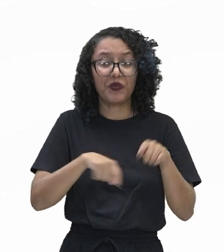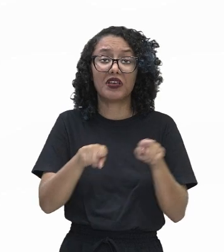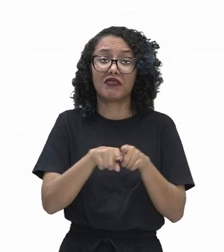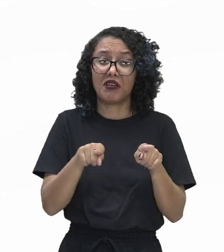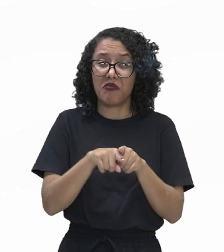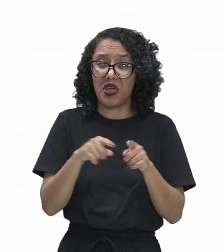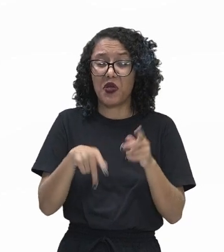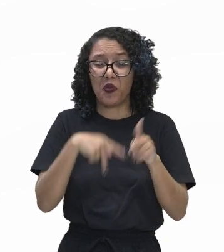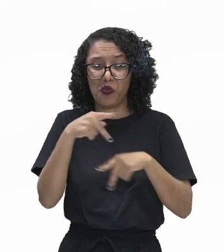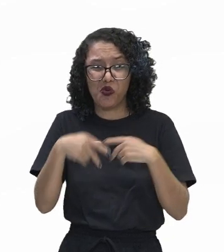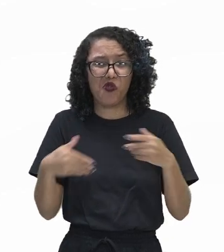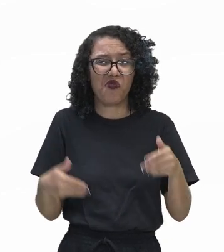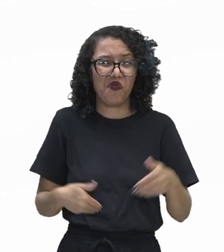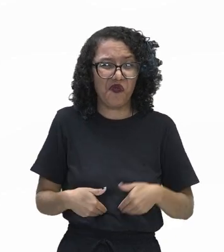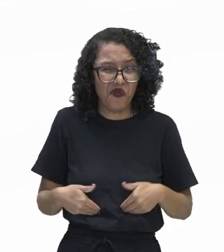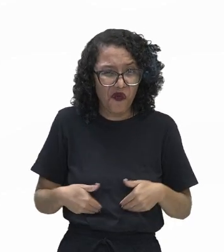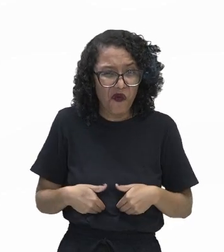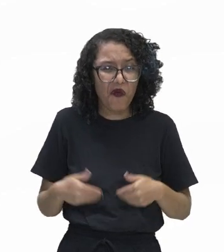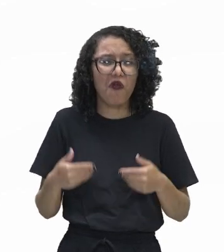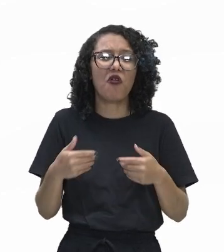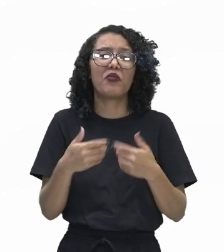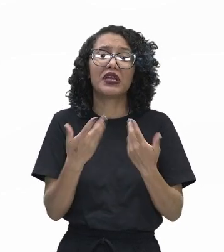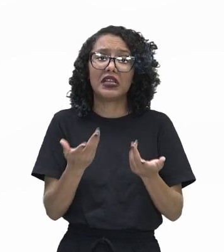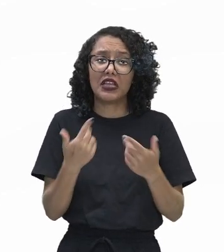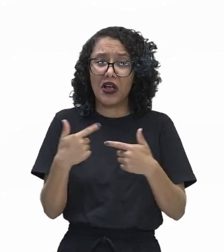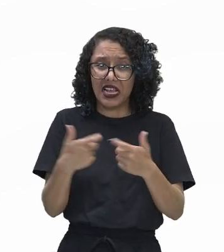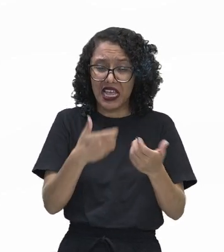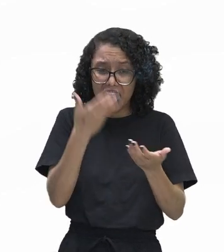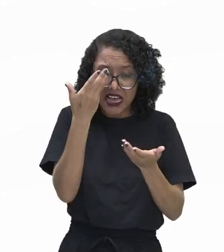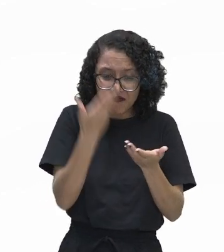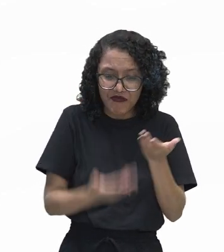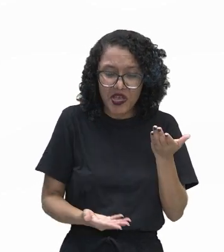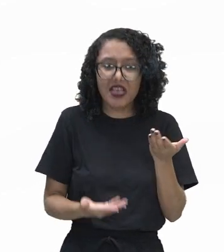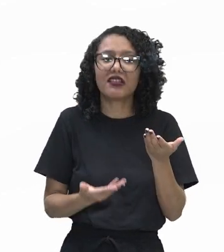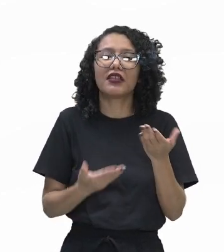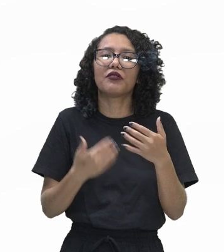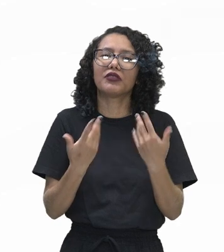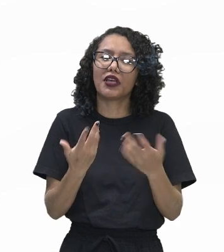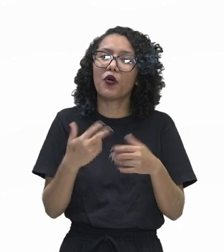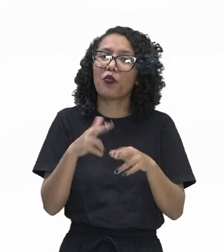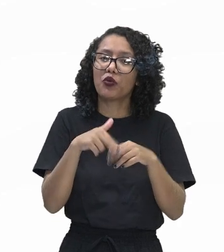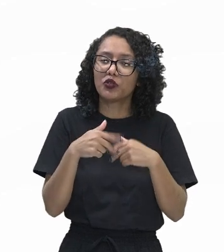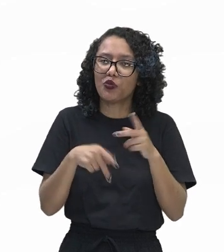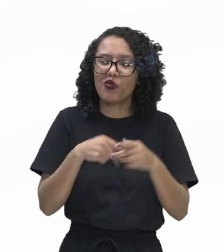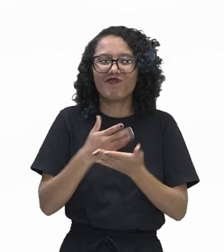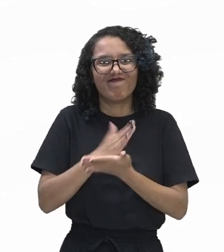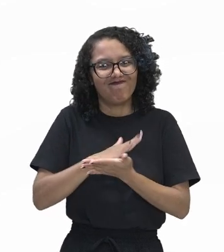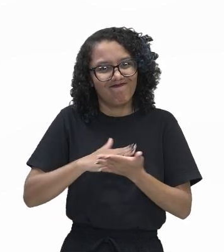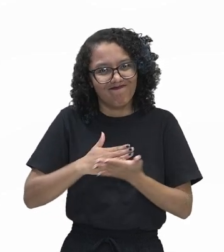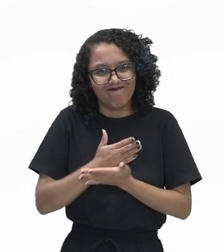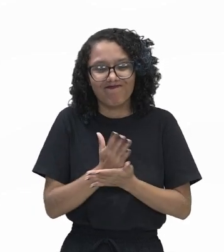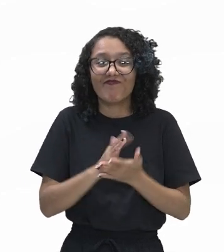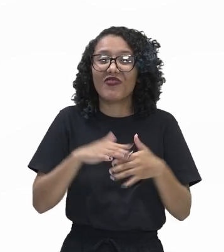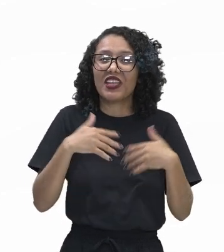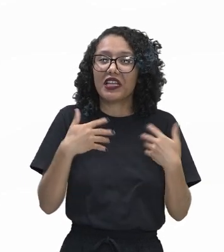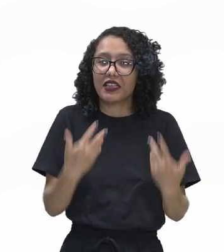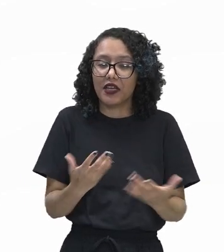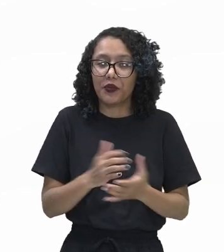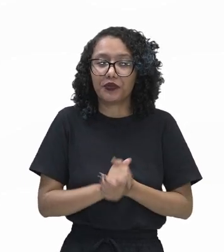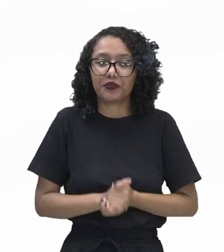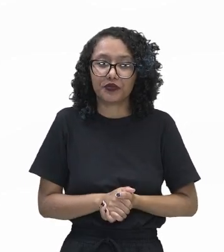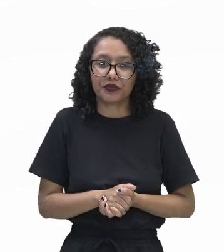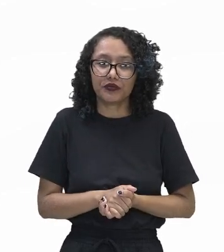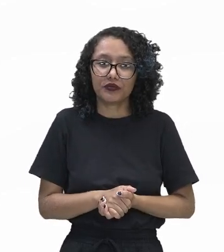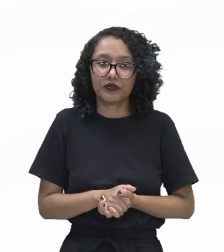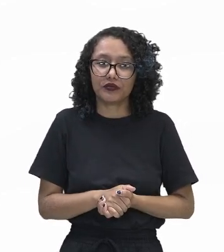fome. Essa derrota com a guerra acabou gerando uma insatisfação muito grande, aumentando o desprestígio